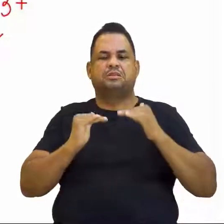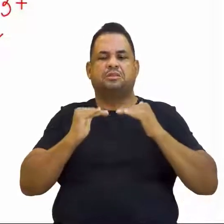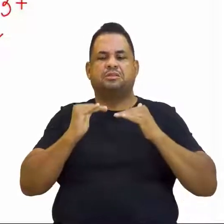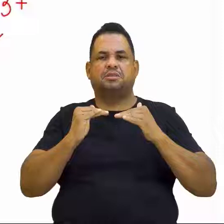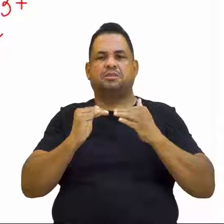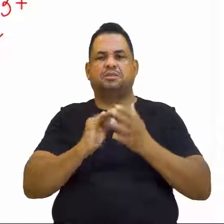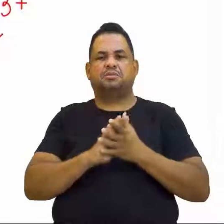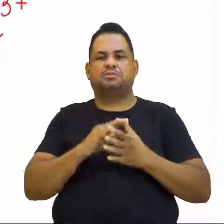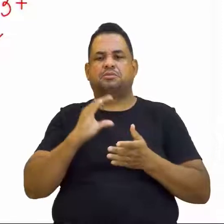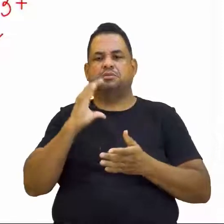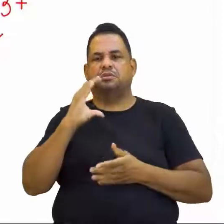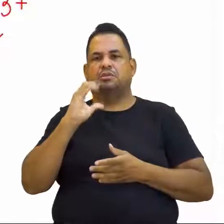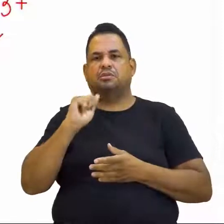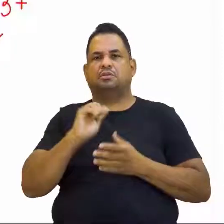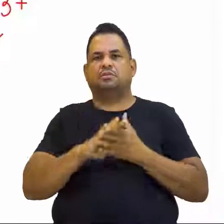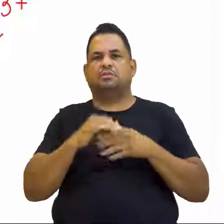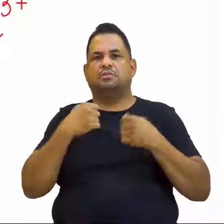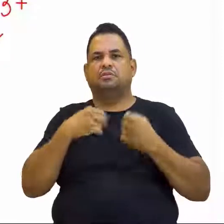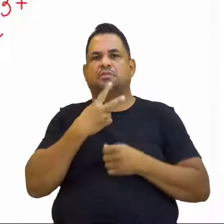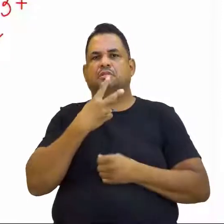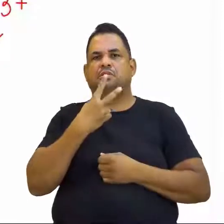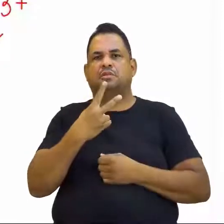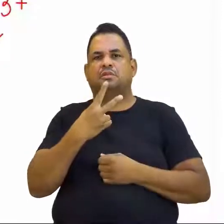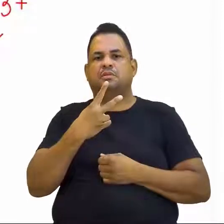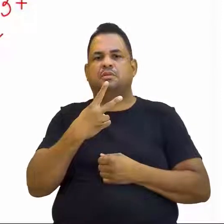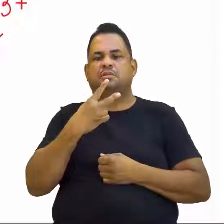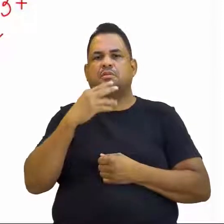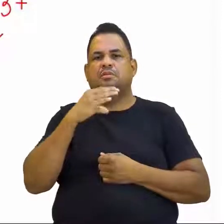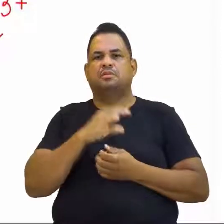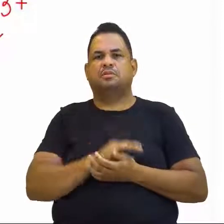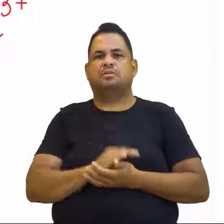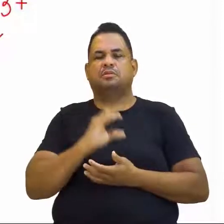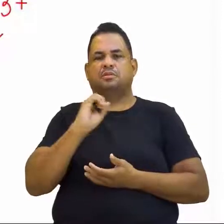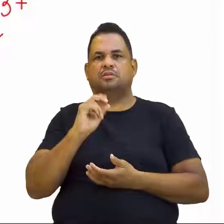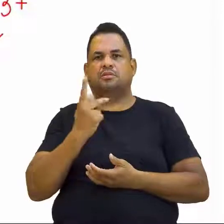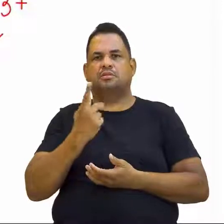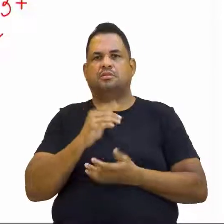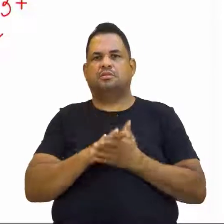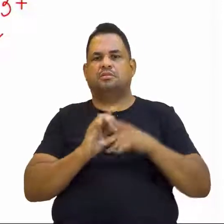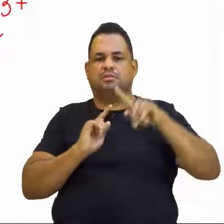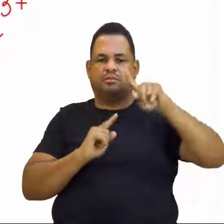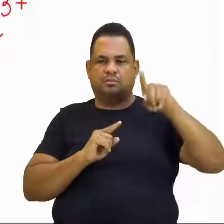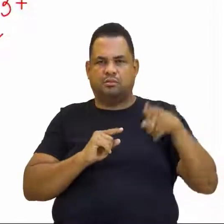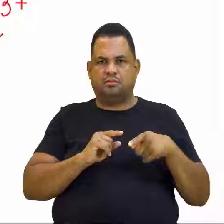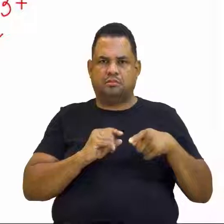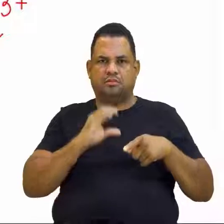de quantas? De 2 hidroxilas. Aí, abre o parêntese,